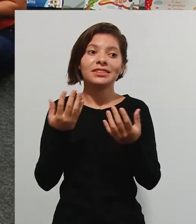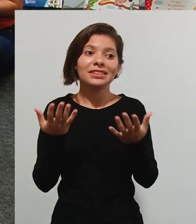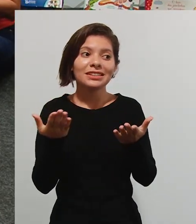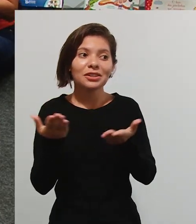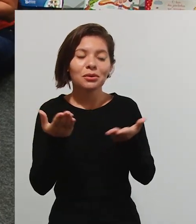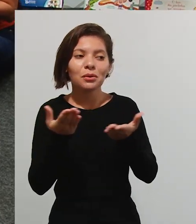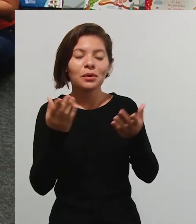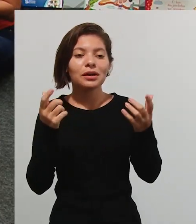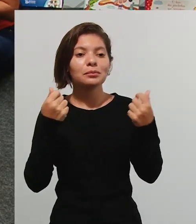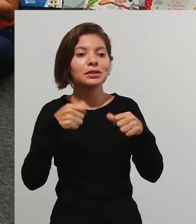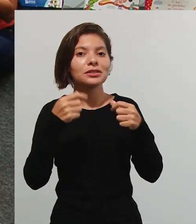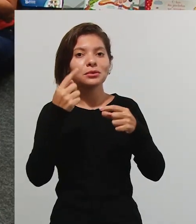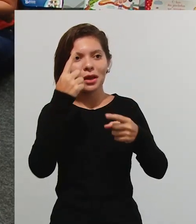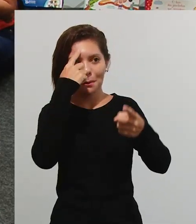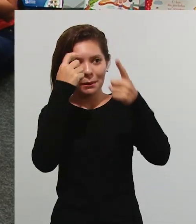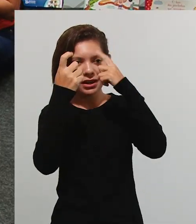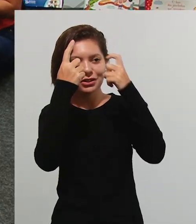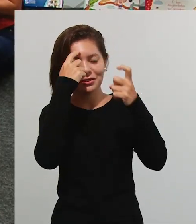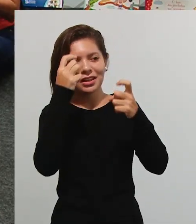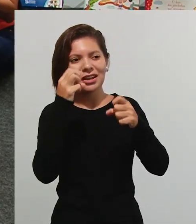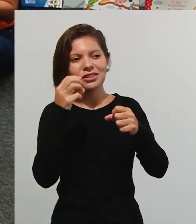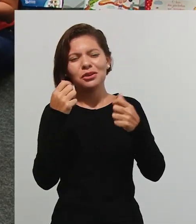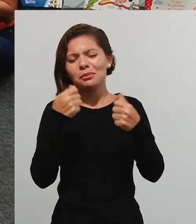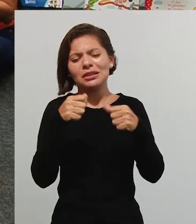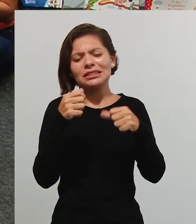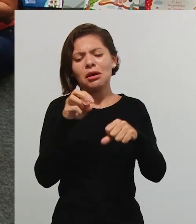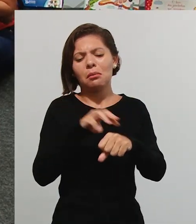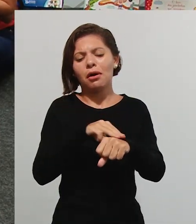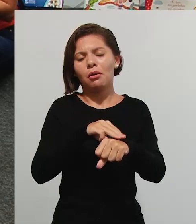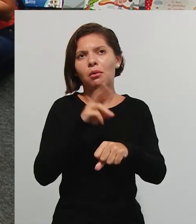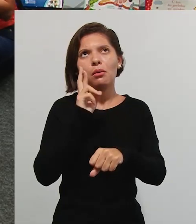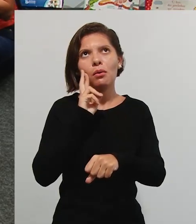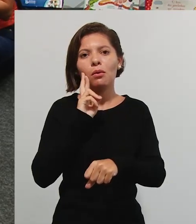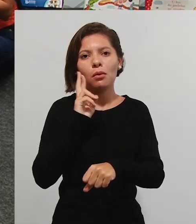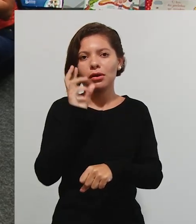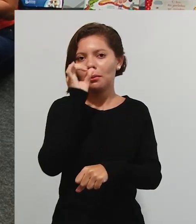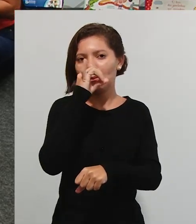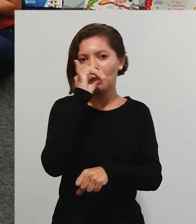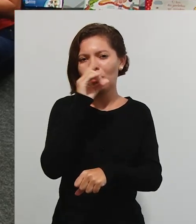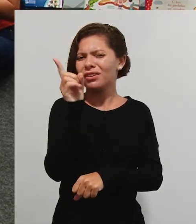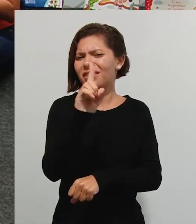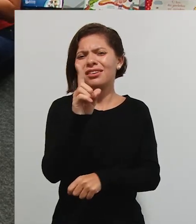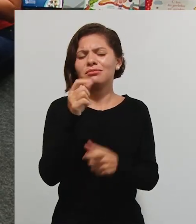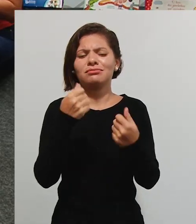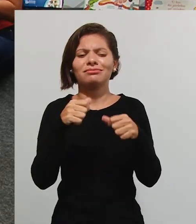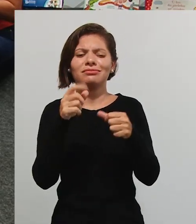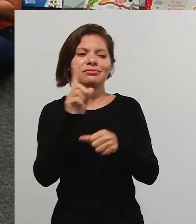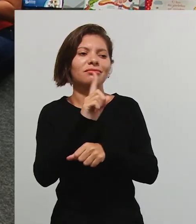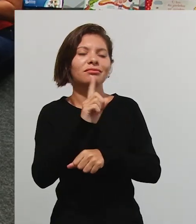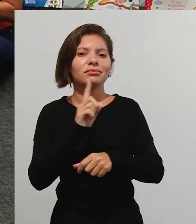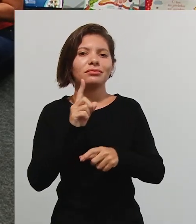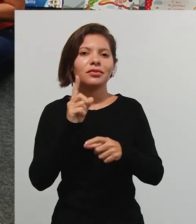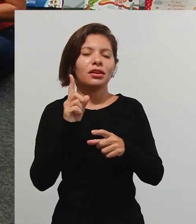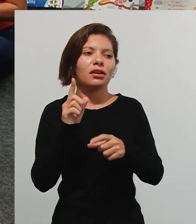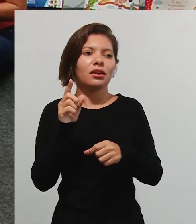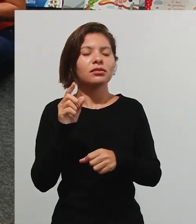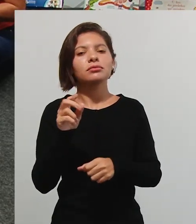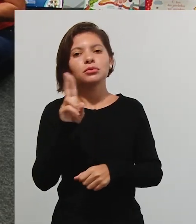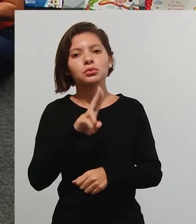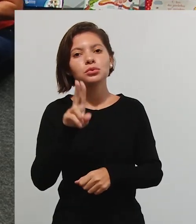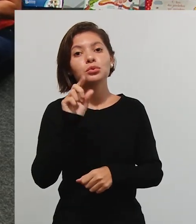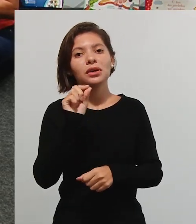criança. Não precisa ser necessário marrom ou um rosa para ser o porquinho. Aí a criança vai usar a imaginação